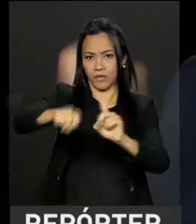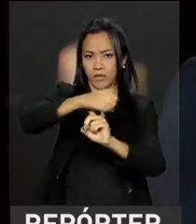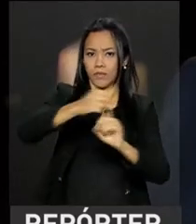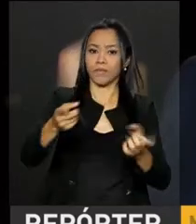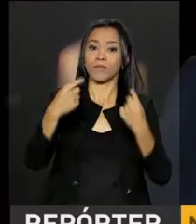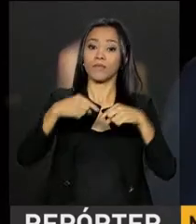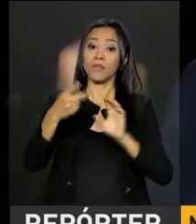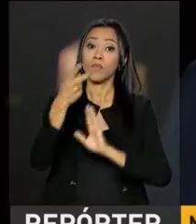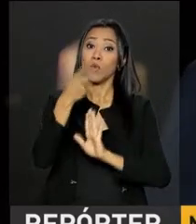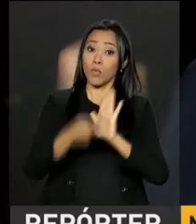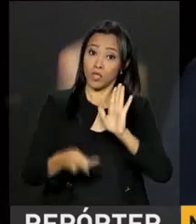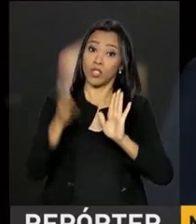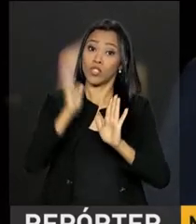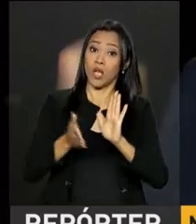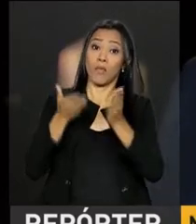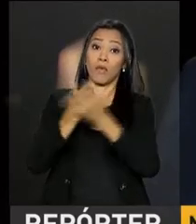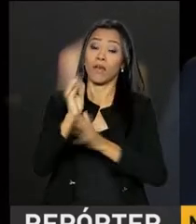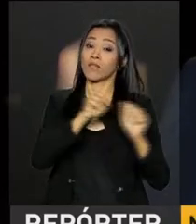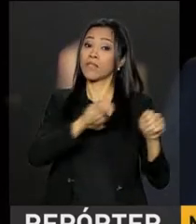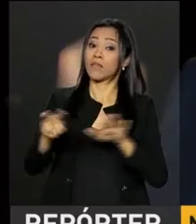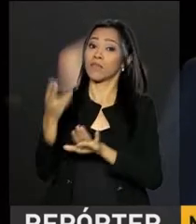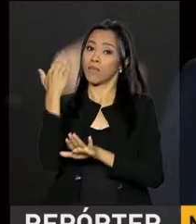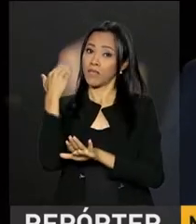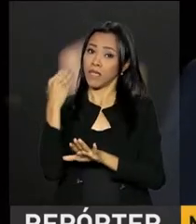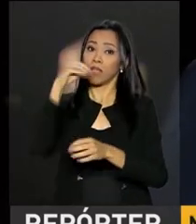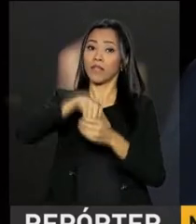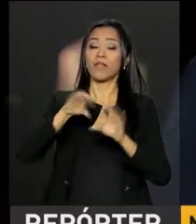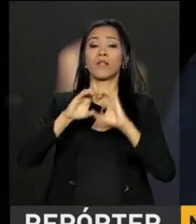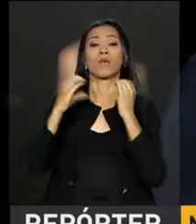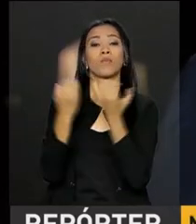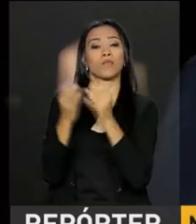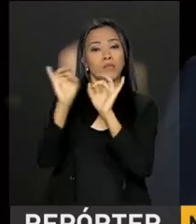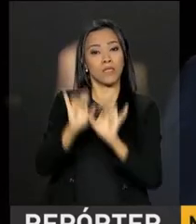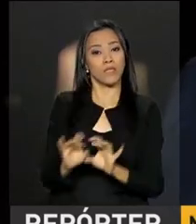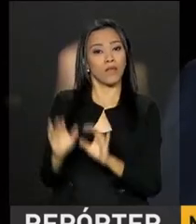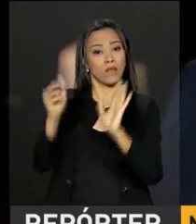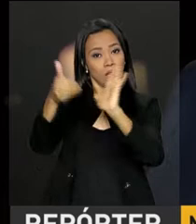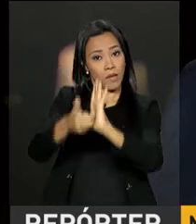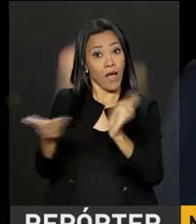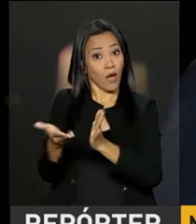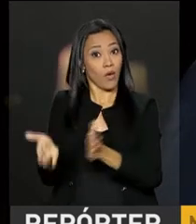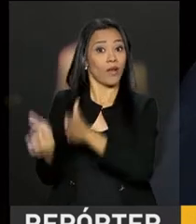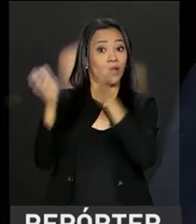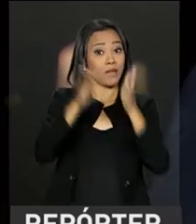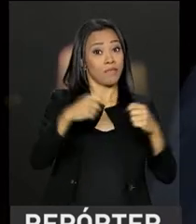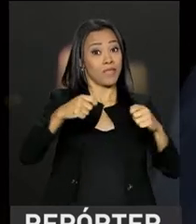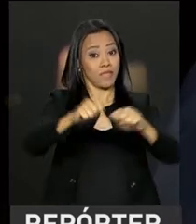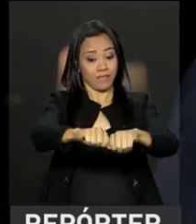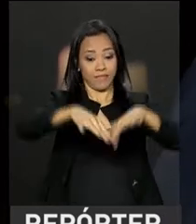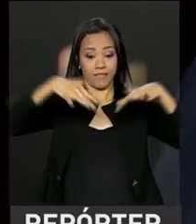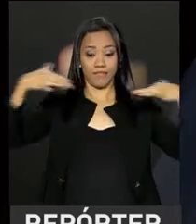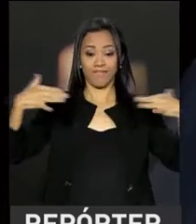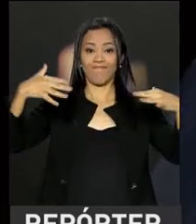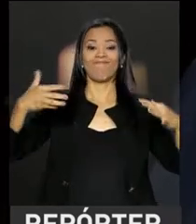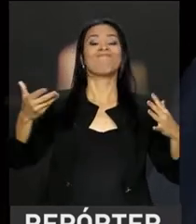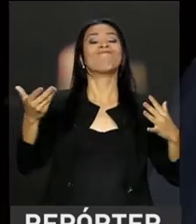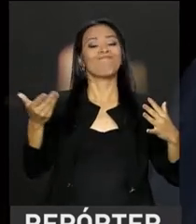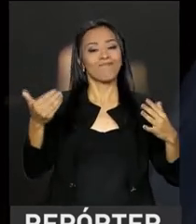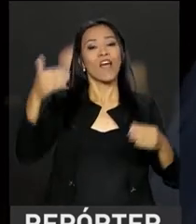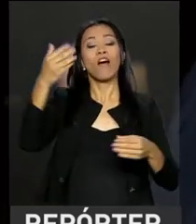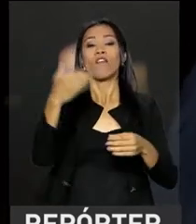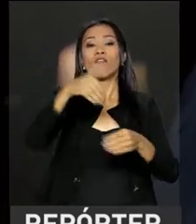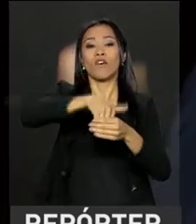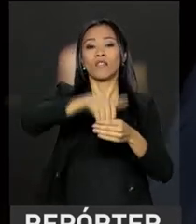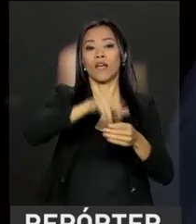na semana passada na comissão especial da câmara dos deputados e agora tem que passar pelo plenário da casa em votação em